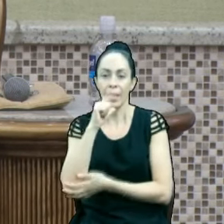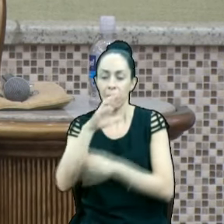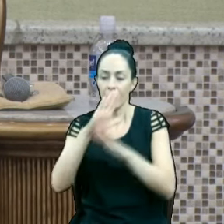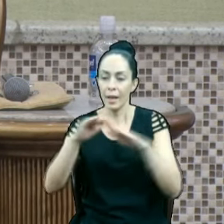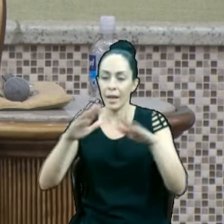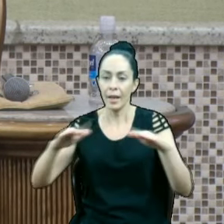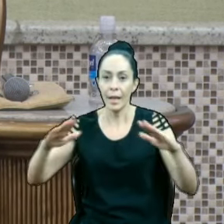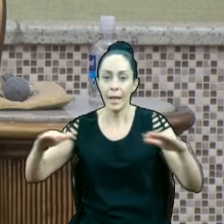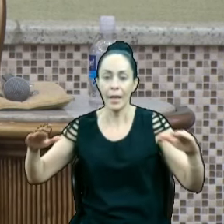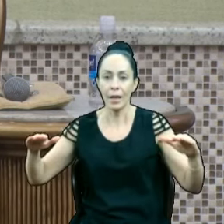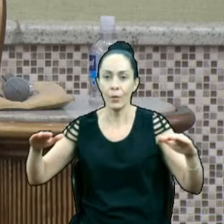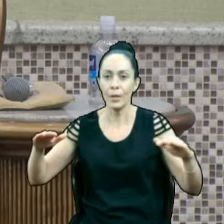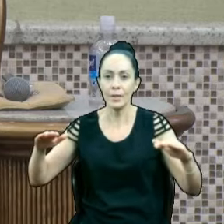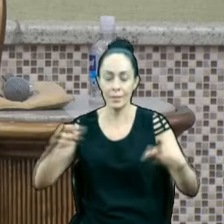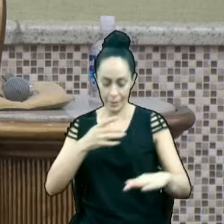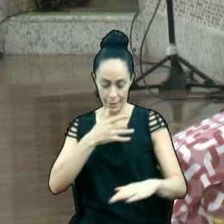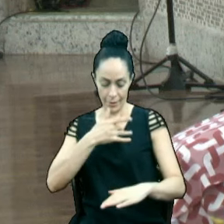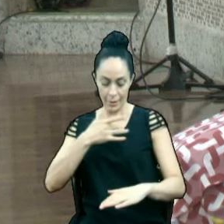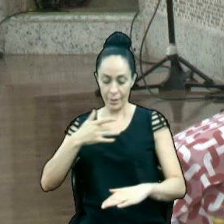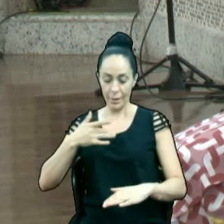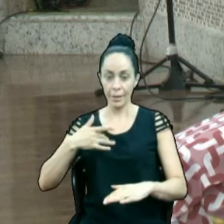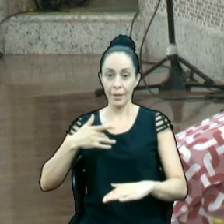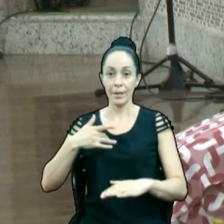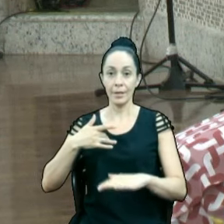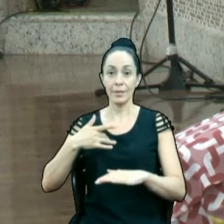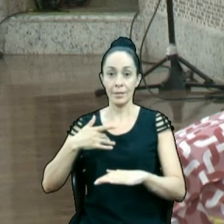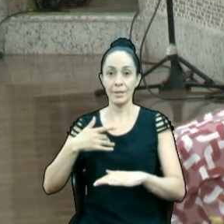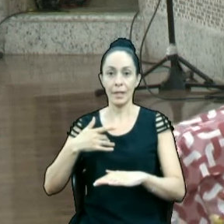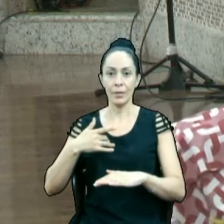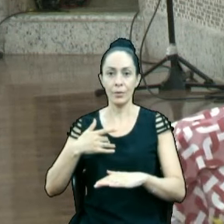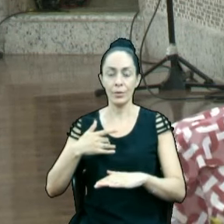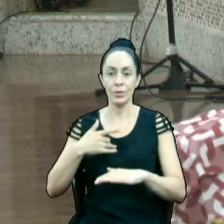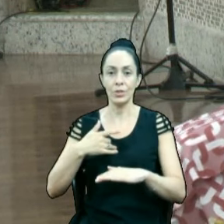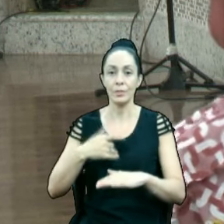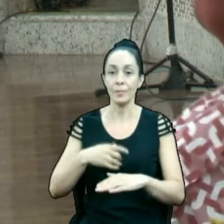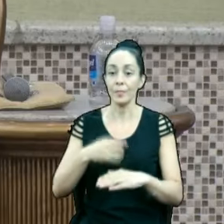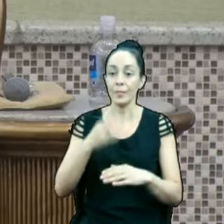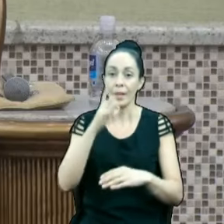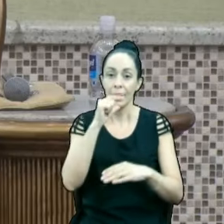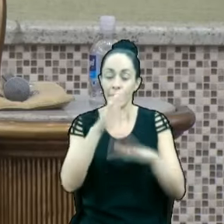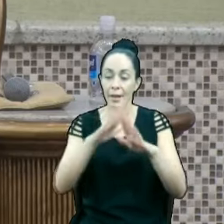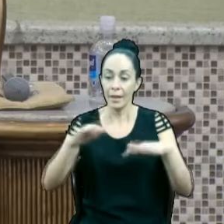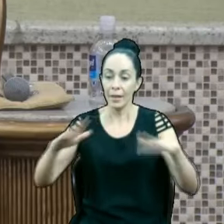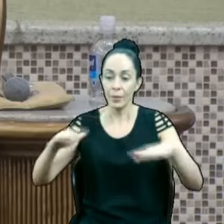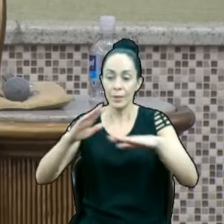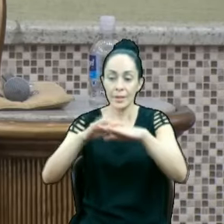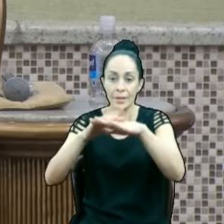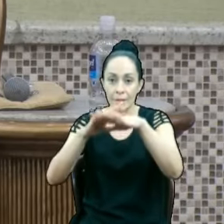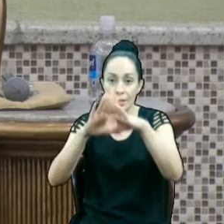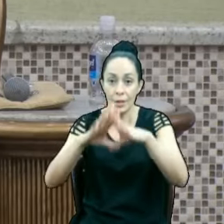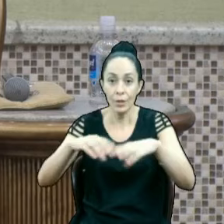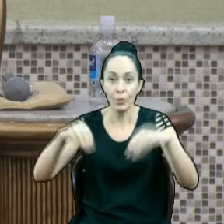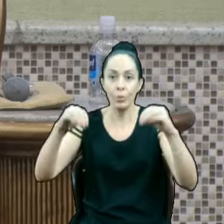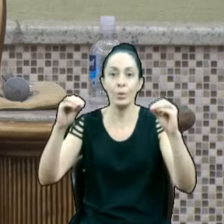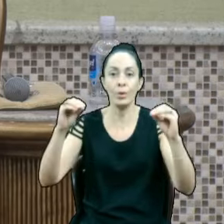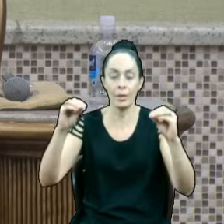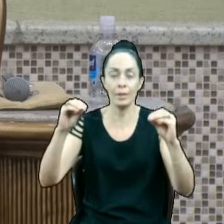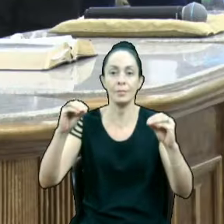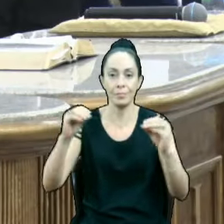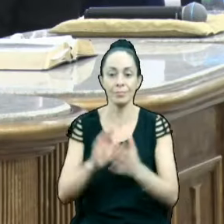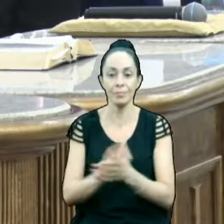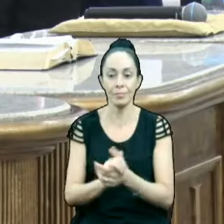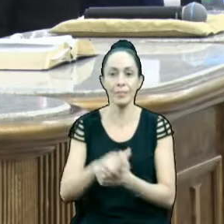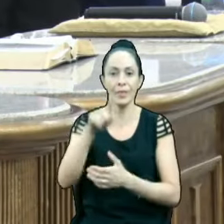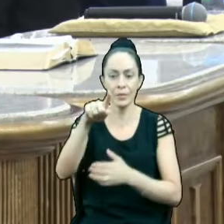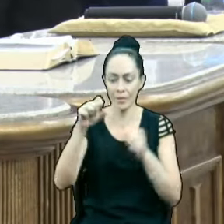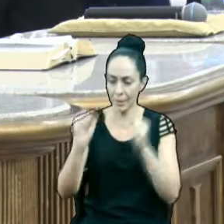joga e nessas águas por inteiro Fica em Pé comigo louvado seja o nome de Jesus e levante a